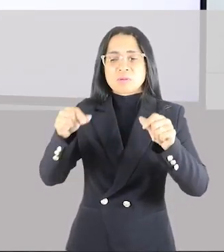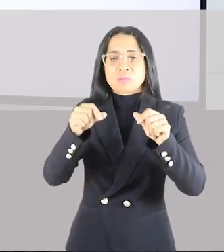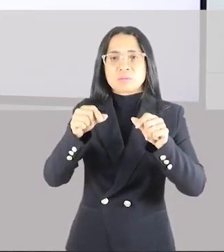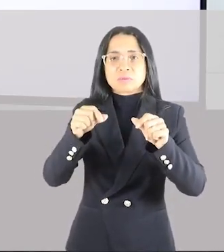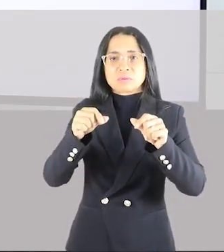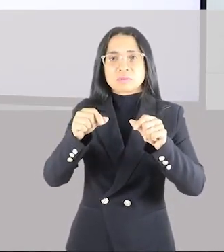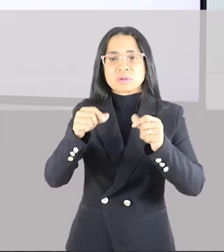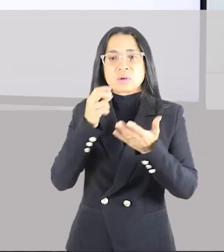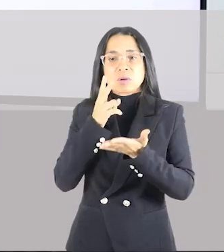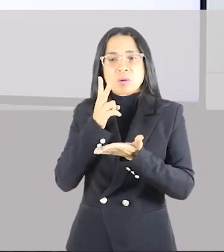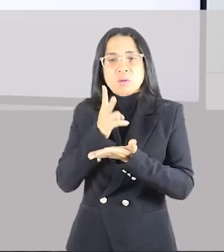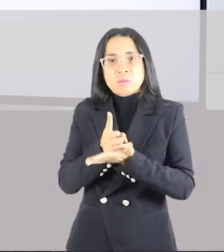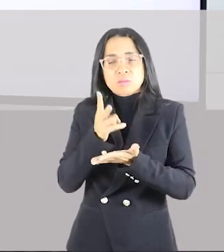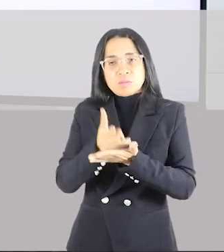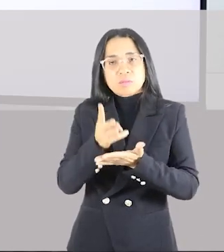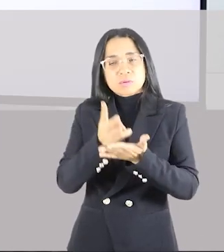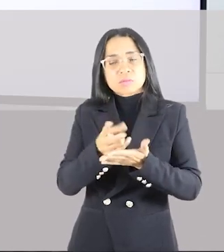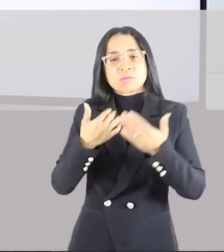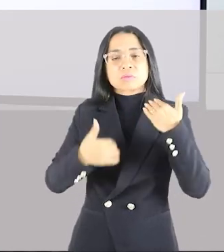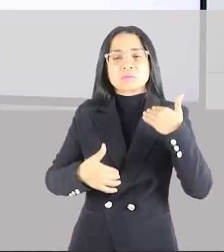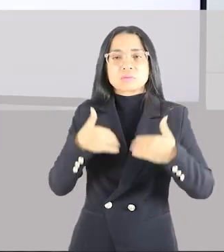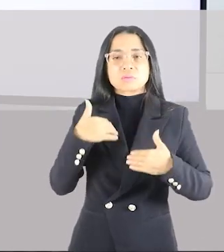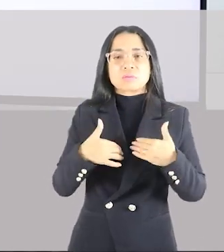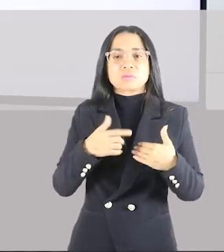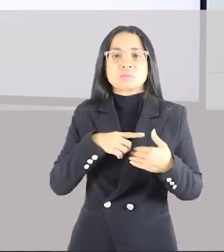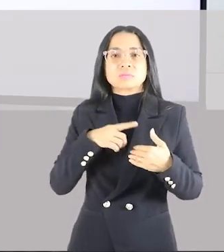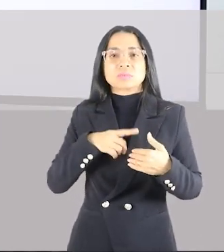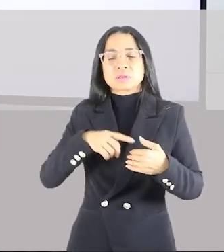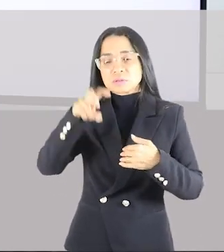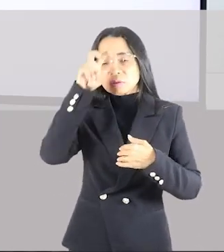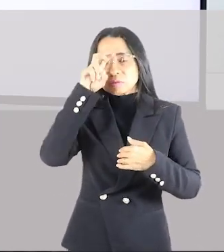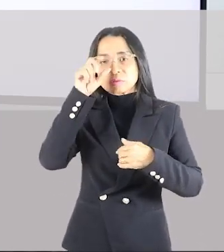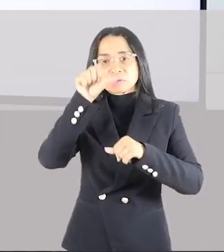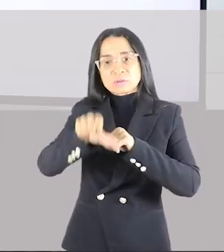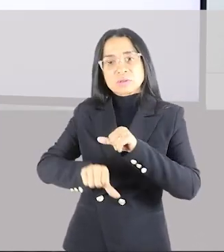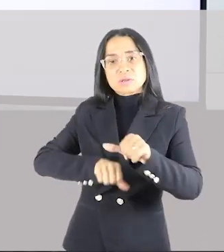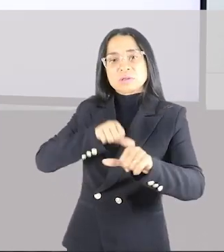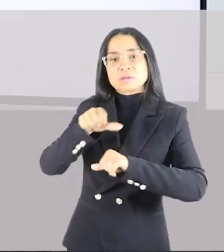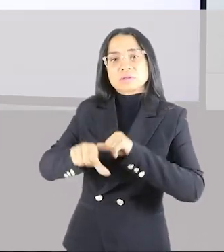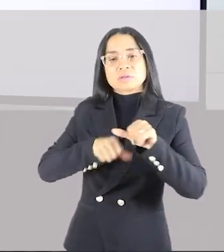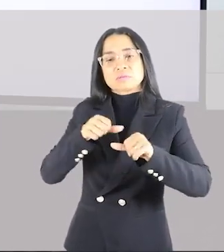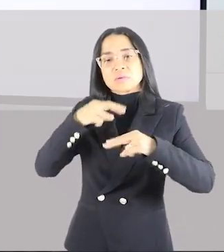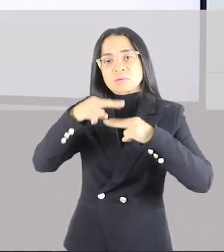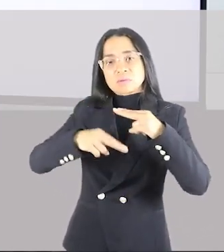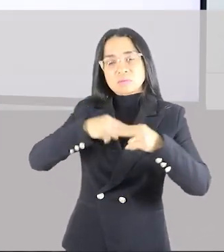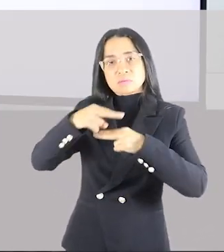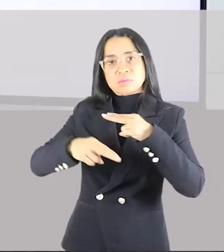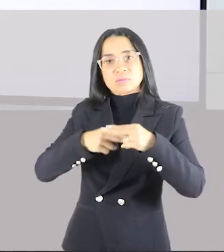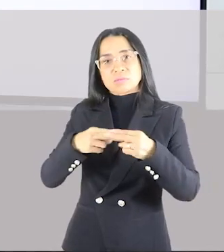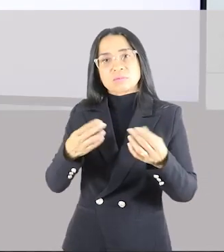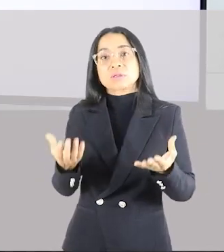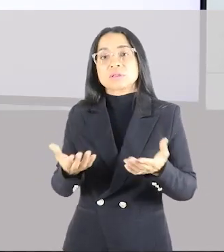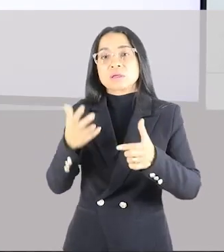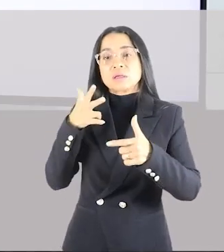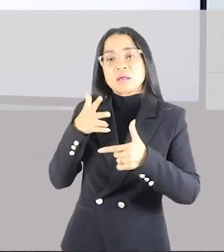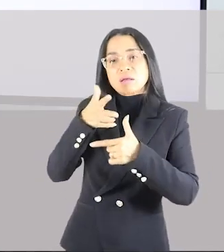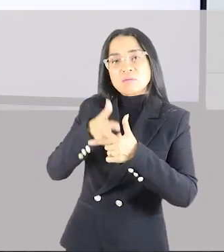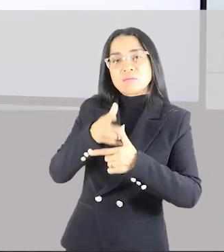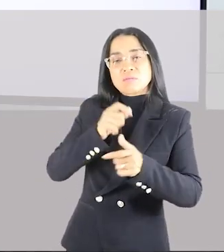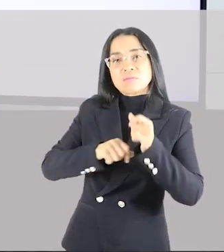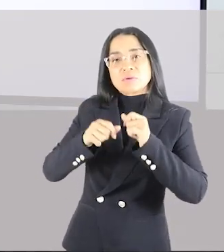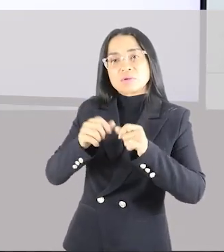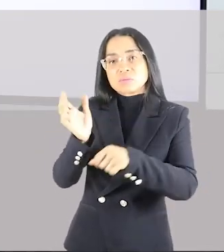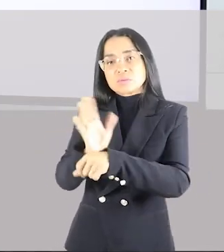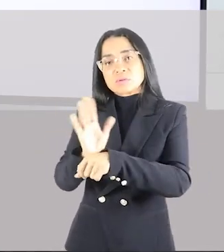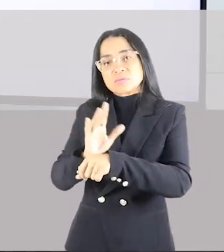E mantivesse esse corpo. Aí você tem os faraós que viraram aí as famosas múmias, tem muitos vídeos, filmes que foram e